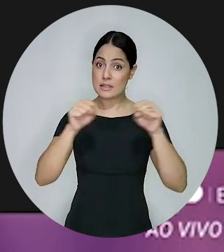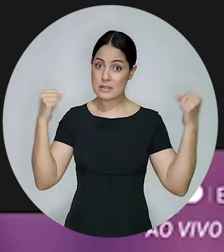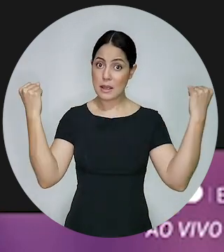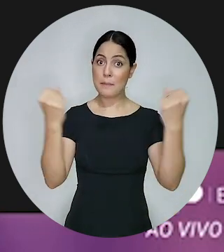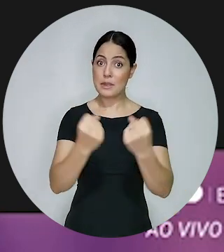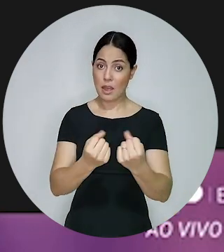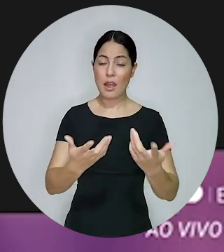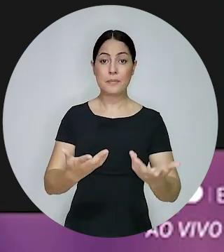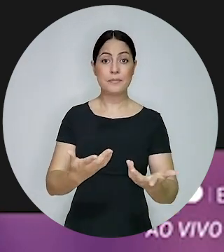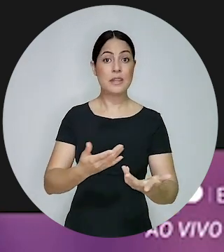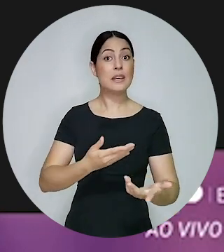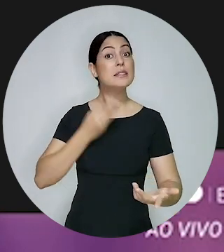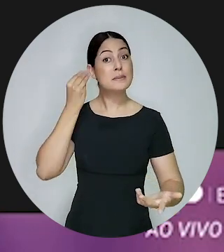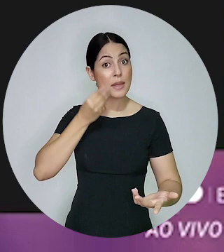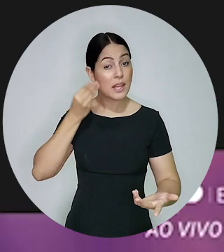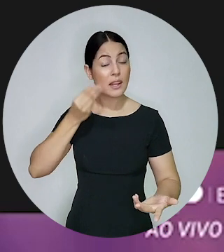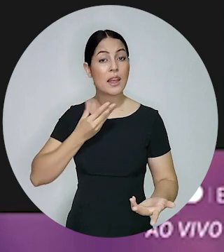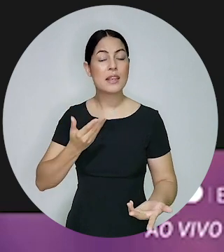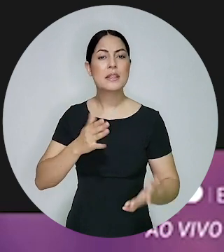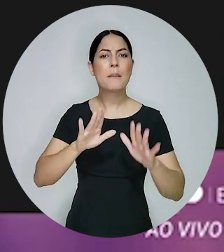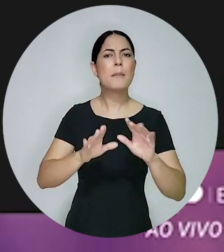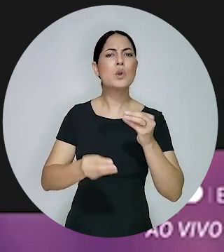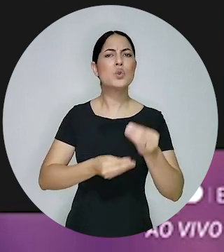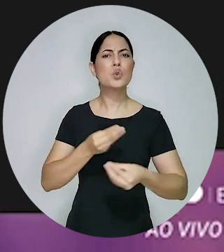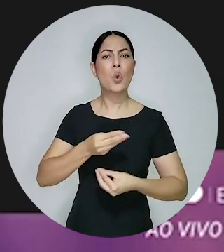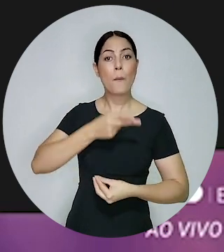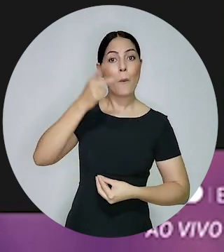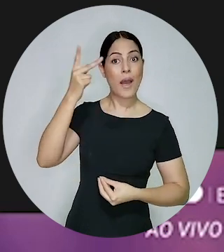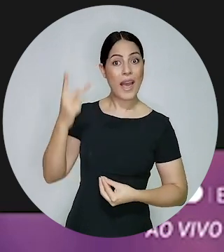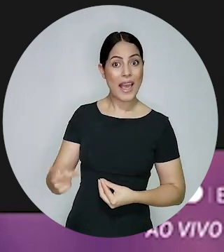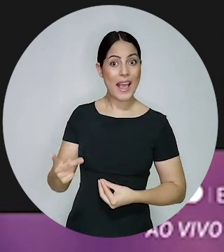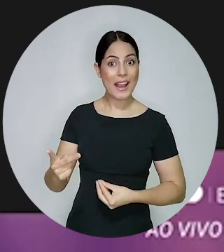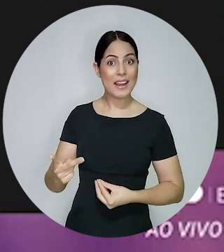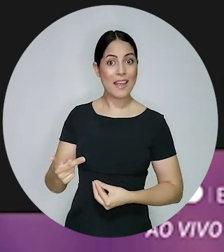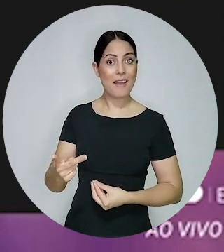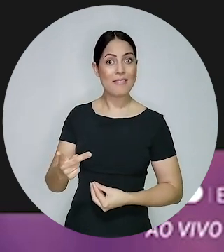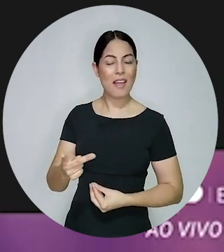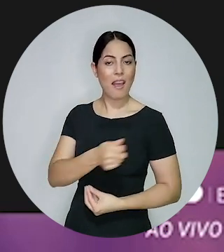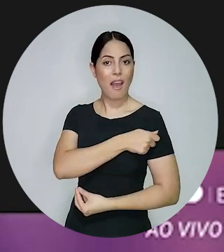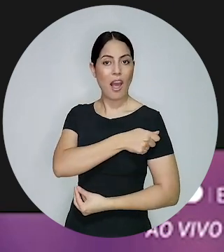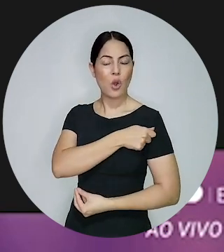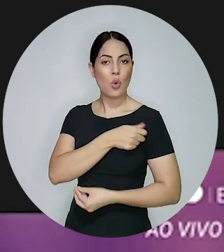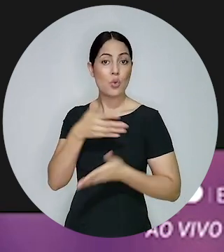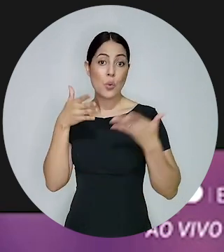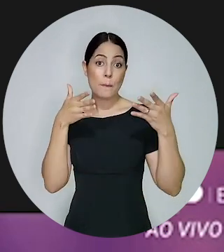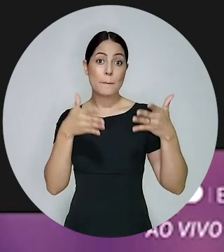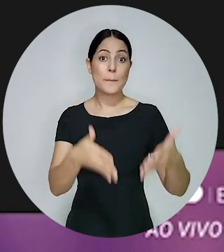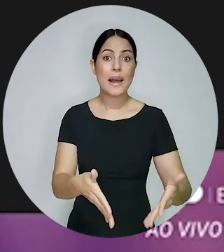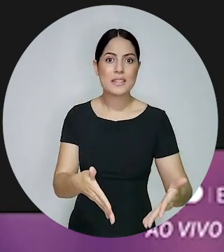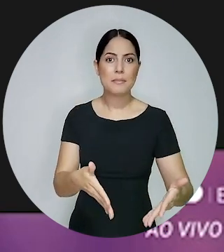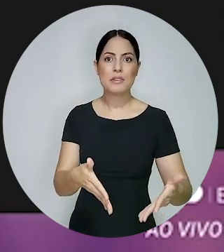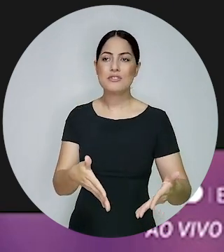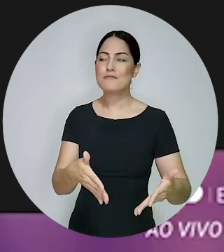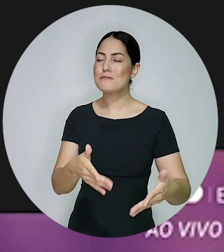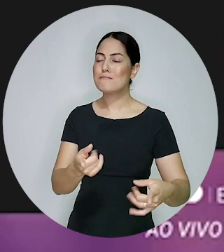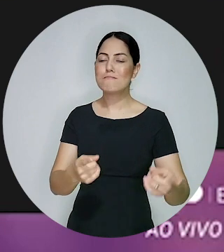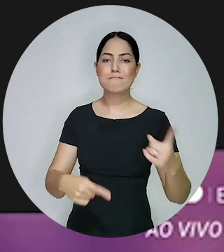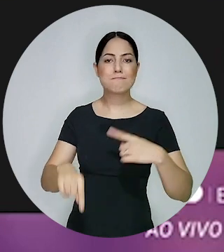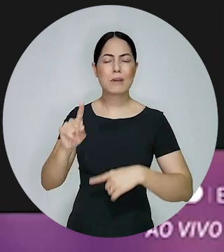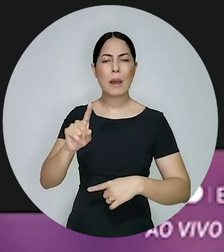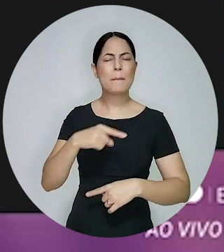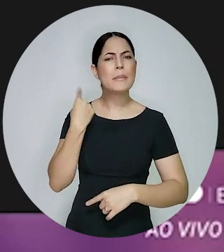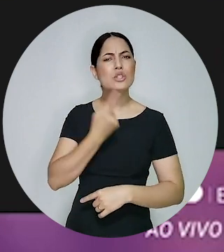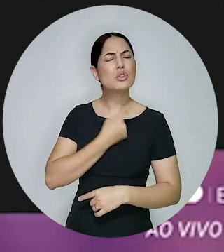debates, alguns seminários, estudos de caso, mas a gente acredita profundamente que o ensino participativo ele vai muito além da gente trazer